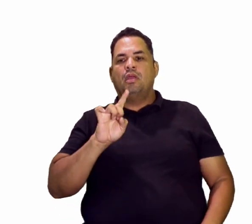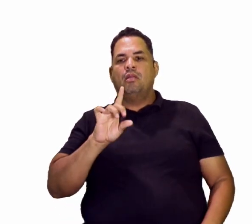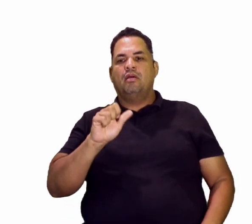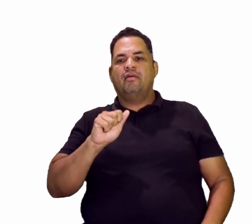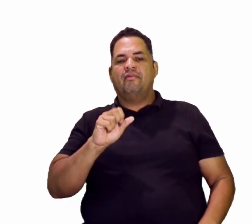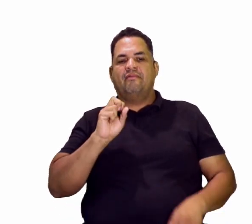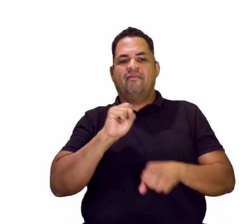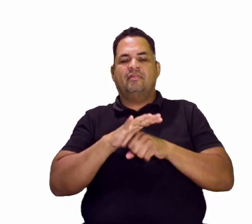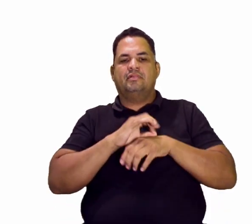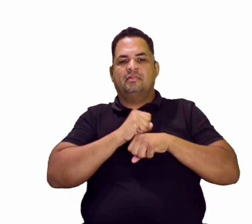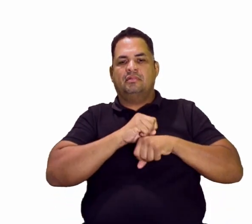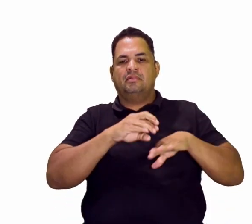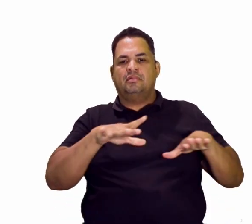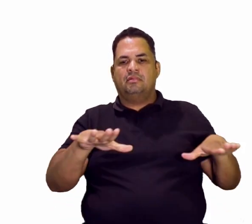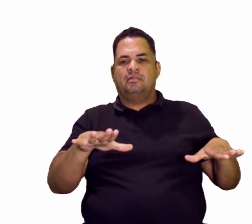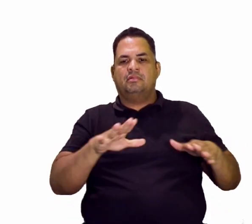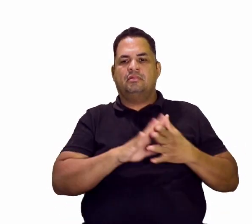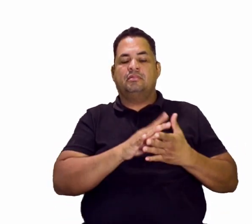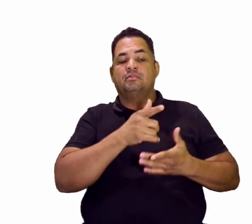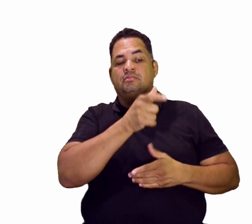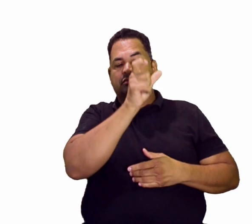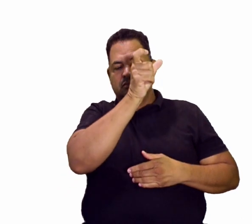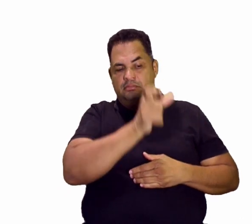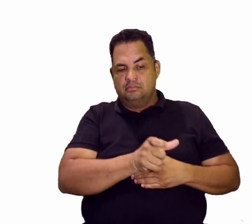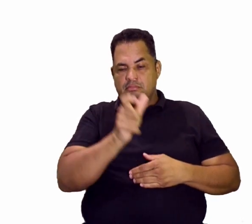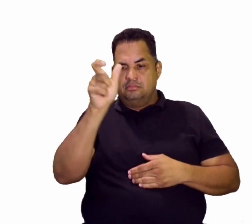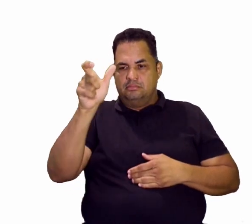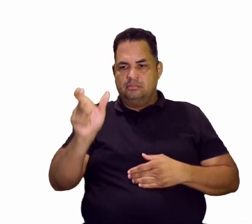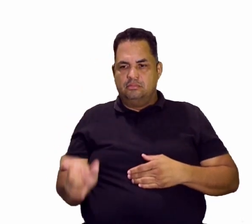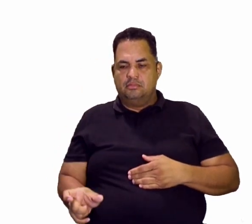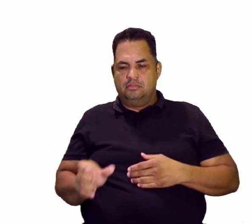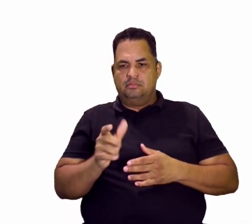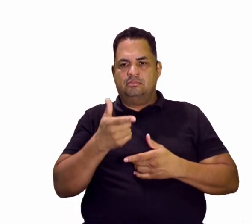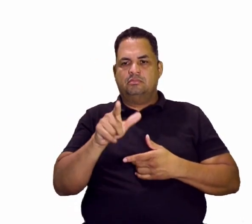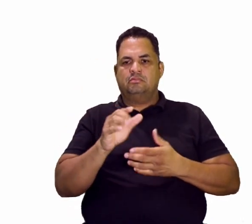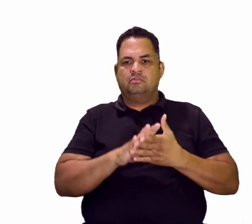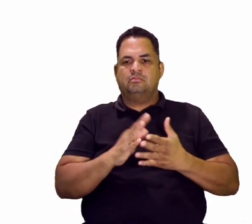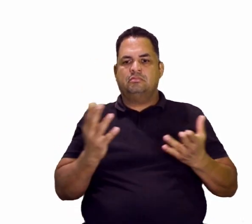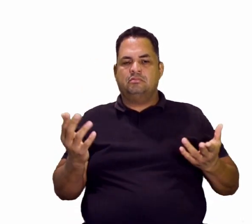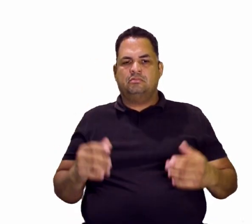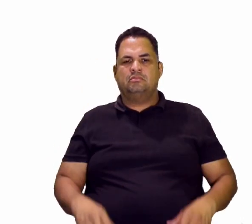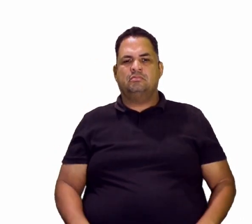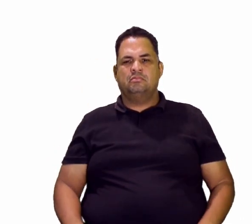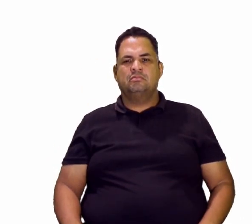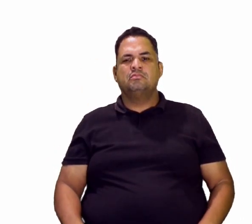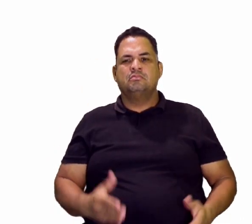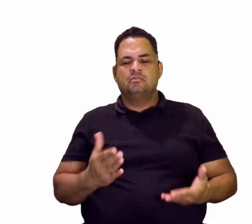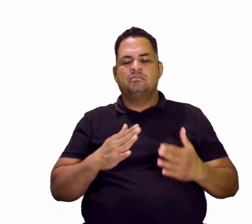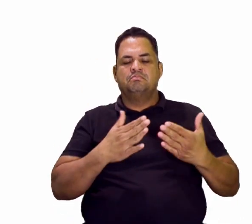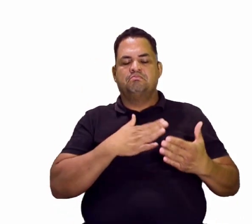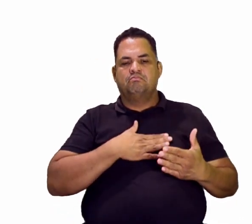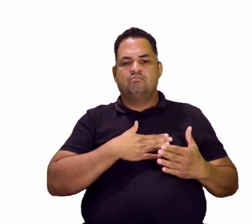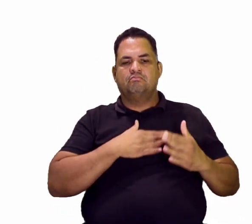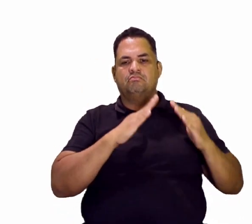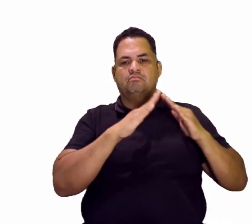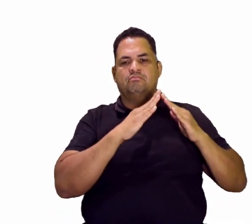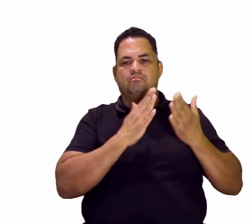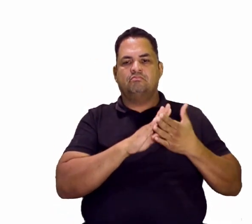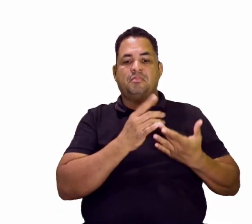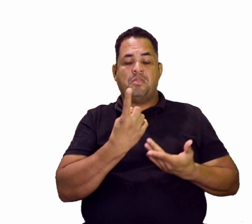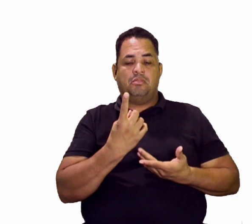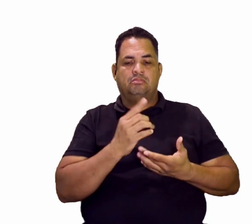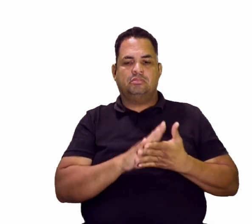A transmissão acontece de uma pessoa para outra pessoa. Na minha família, na minha casa, só quem teve rubéola fui